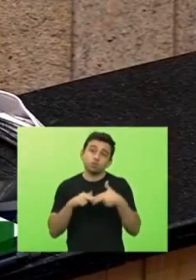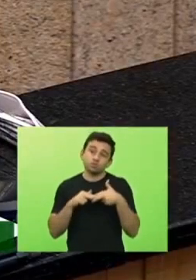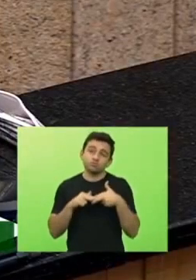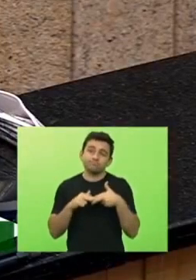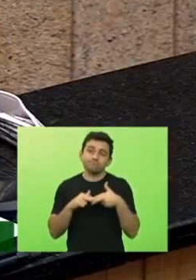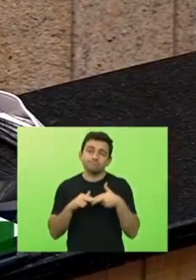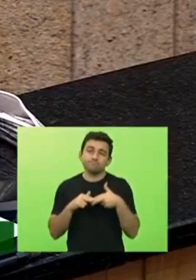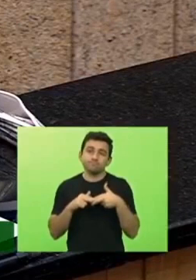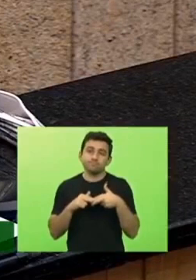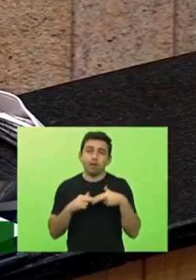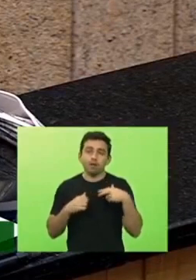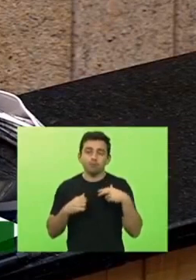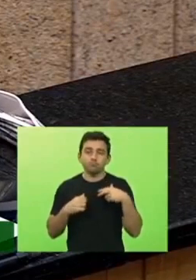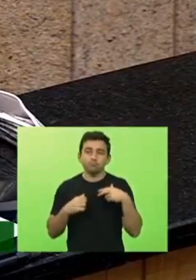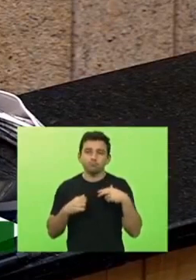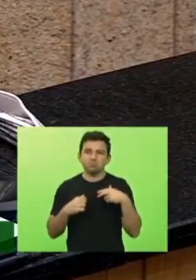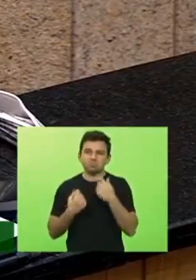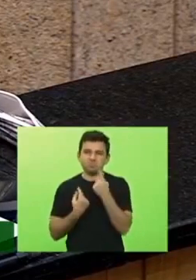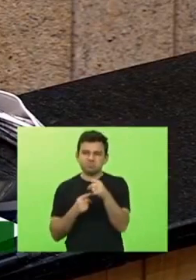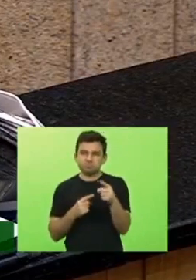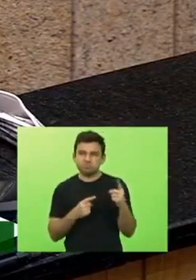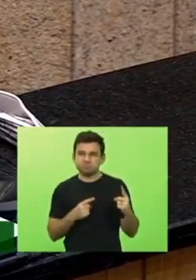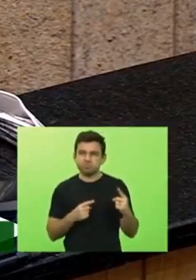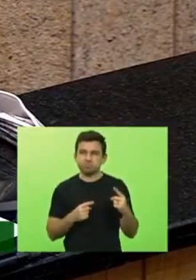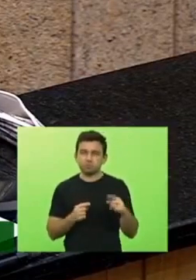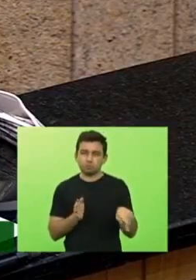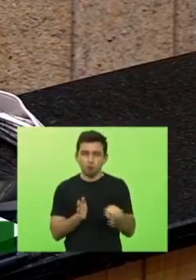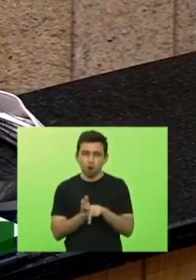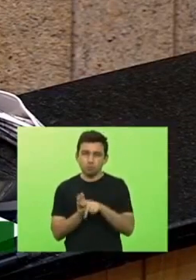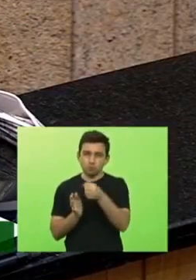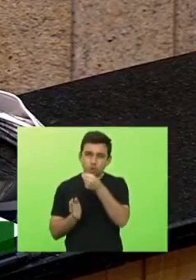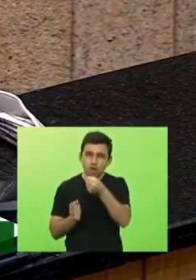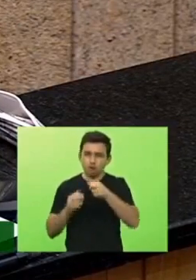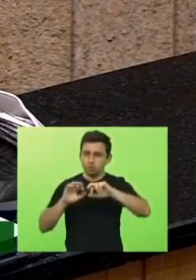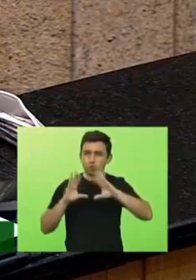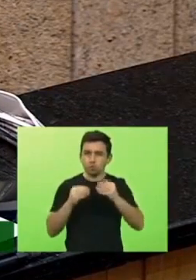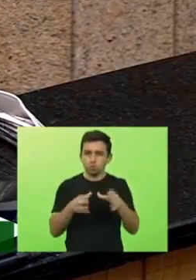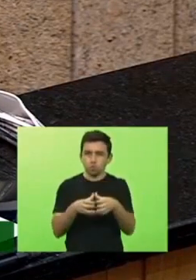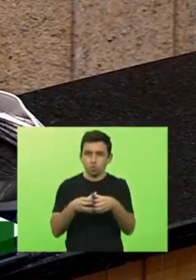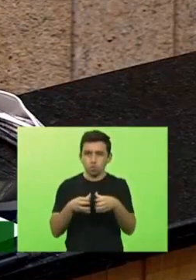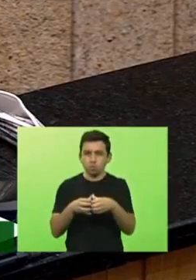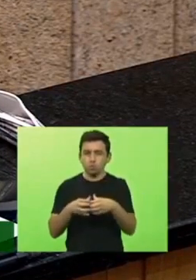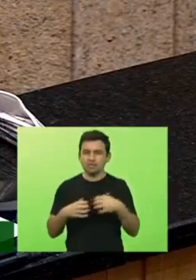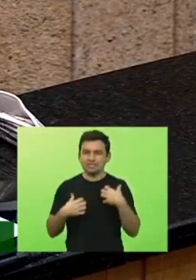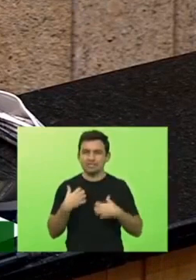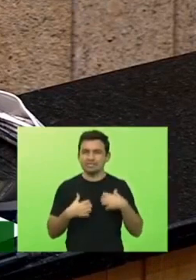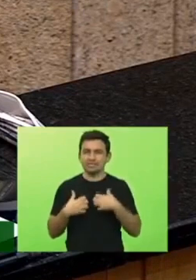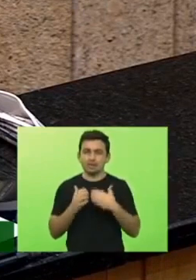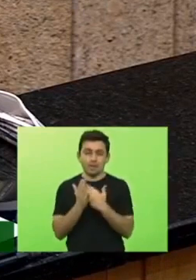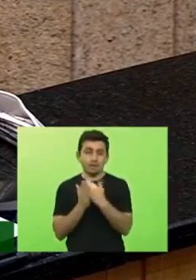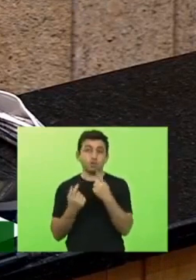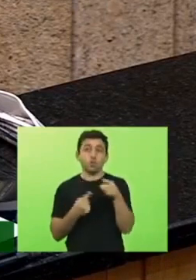talvez os ânimos e a hostilidade dos jornalistas da Rede Globo e de toda a equipe estejam assim tão acirrados contra o nosso presidente.